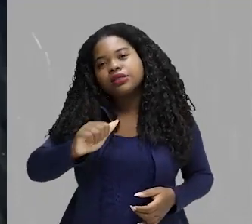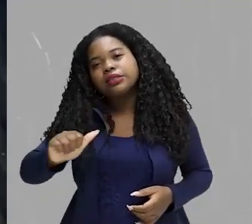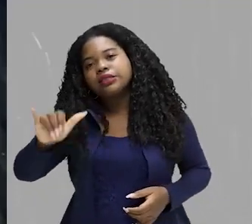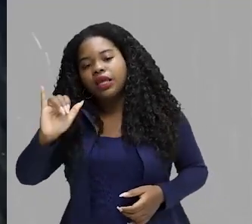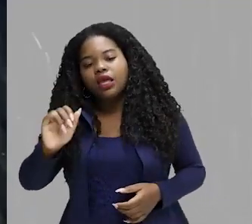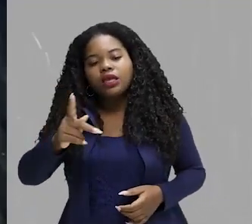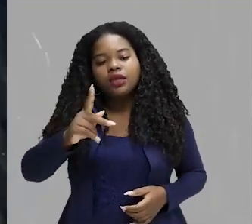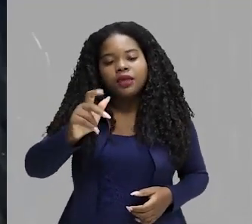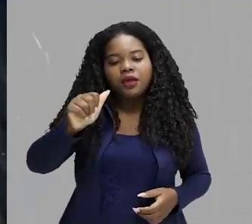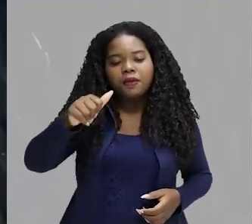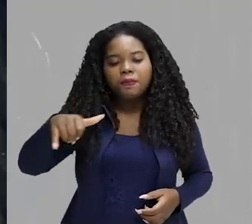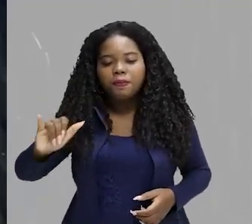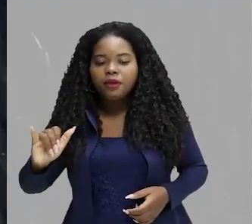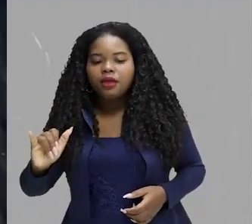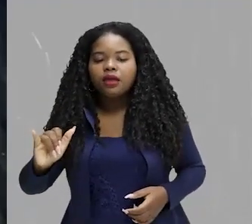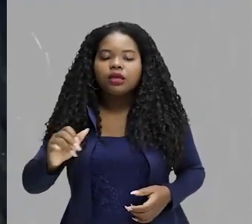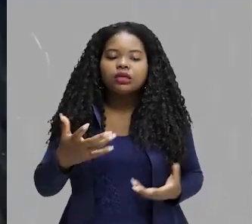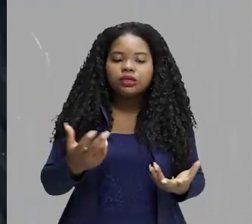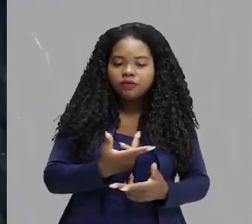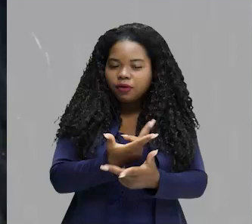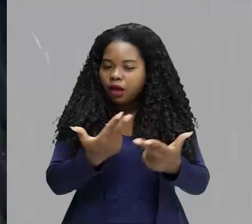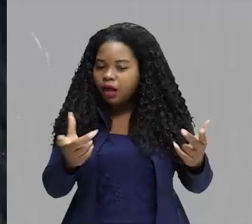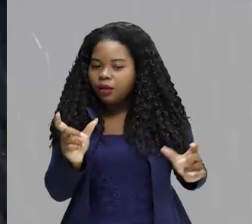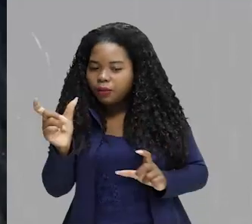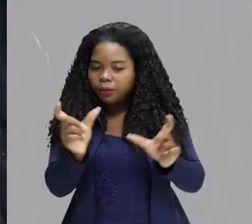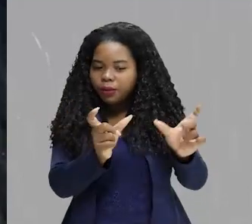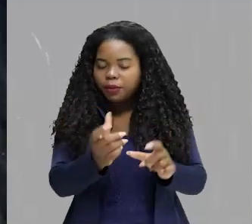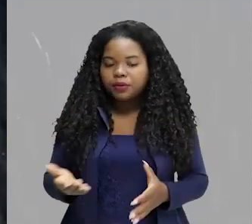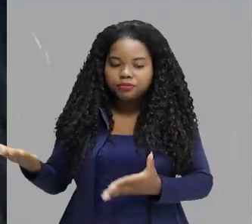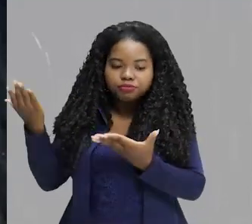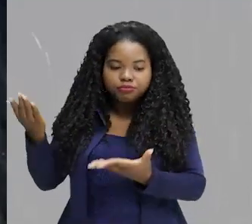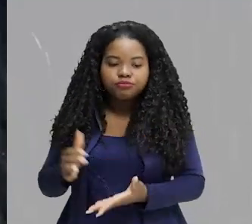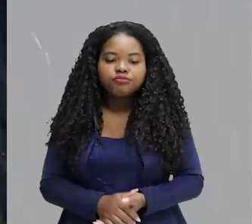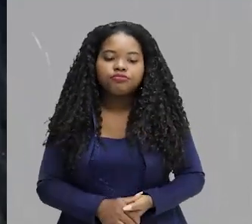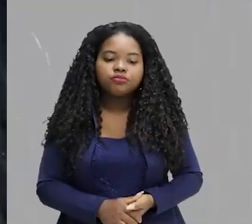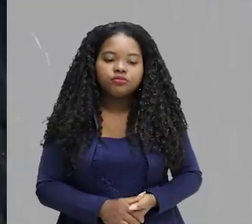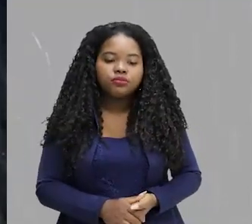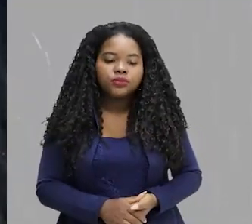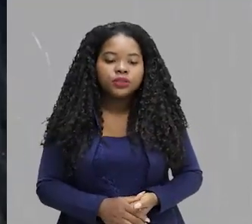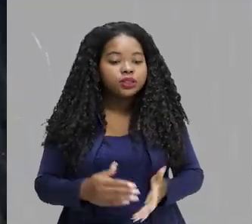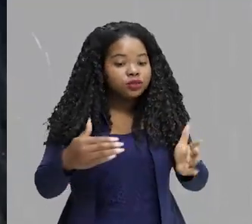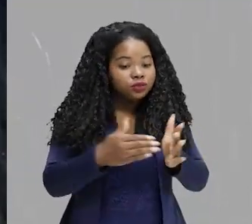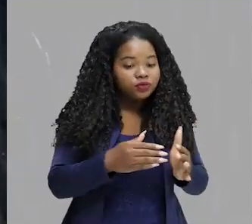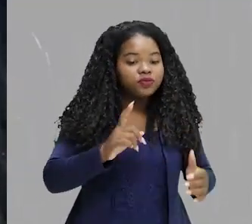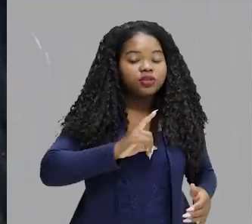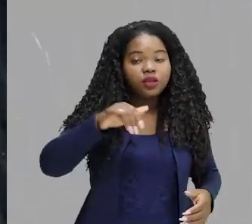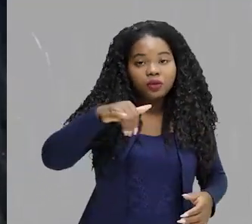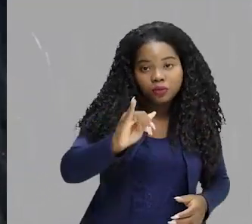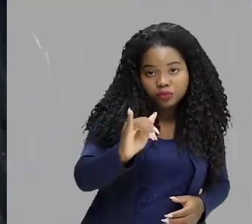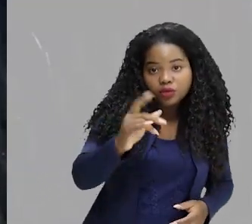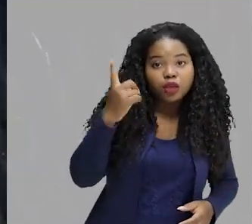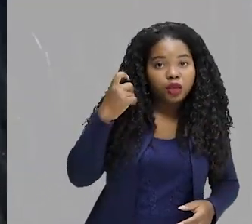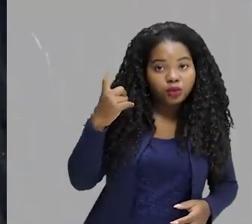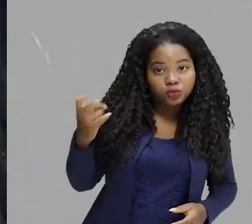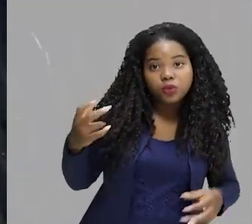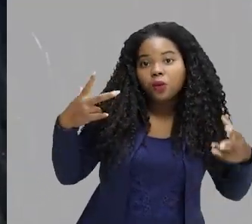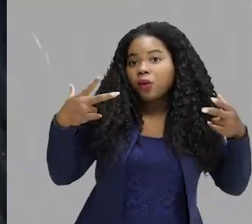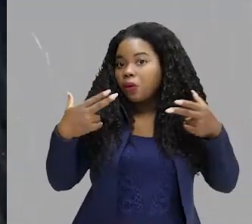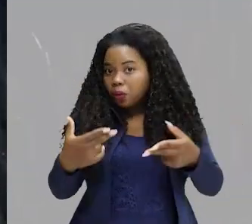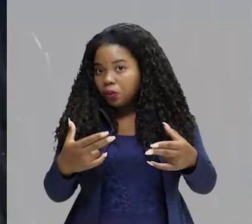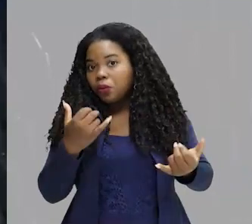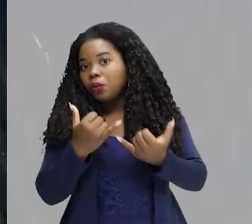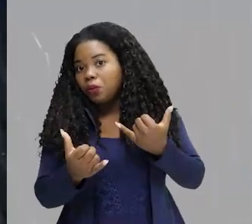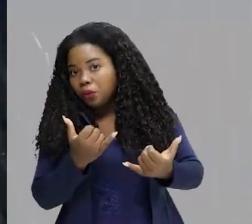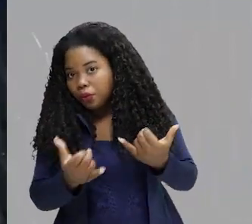pay, spray, day, may. Então, são palavras que terminam com uma identificação, tem